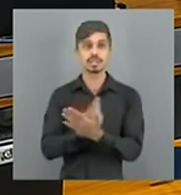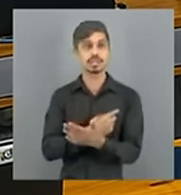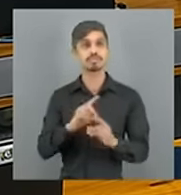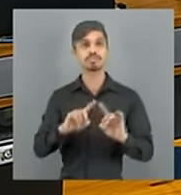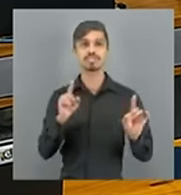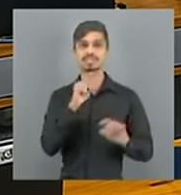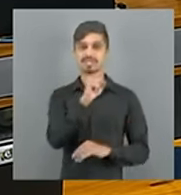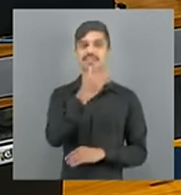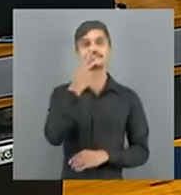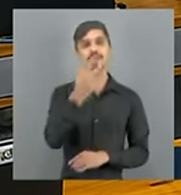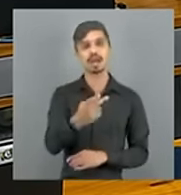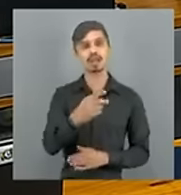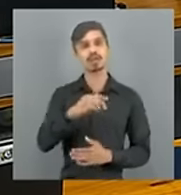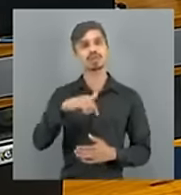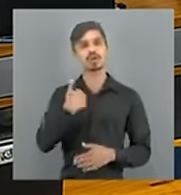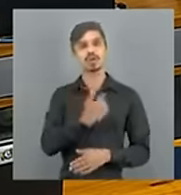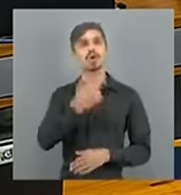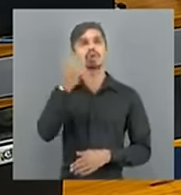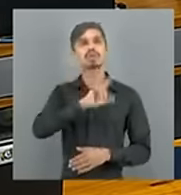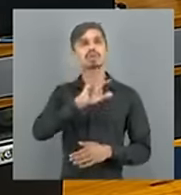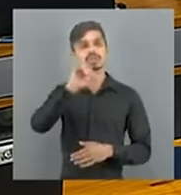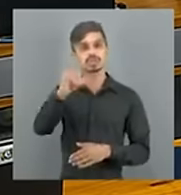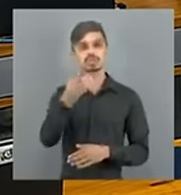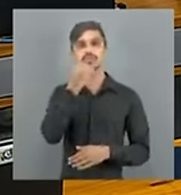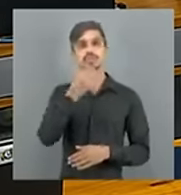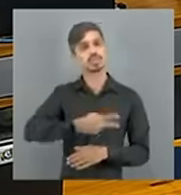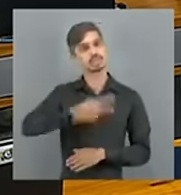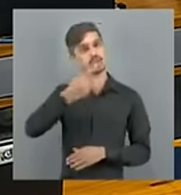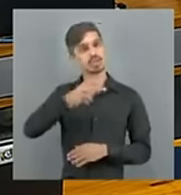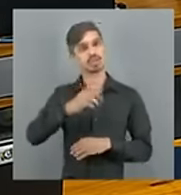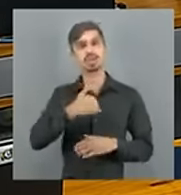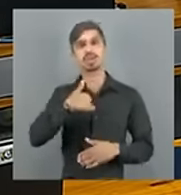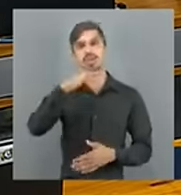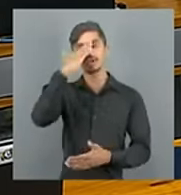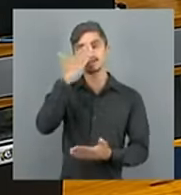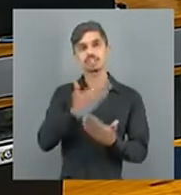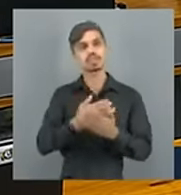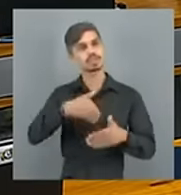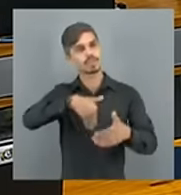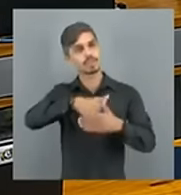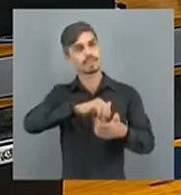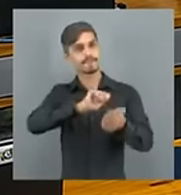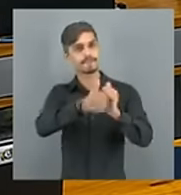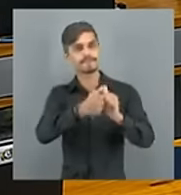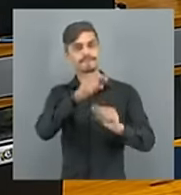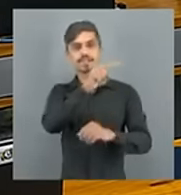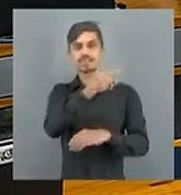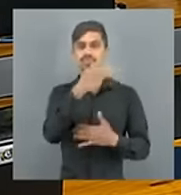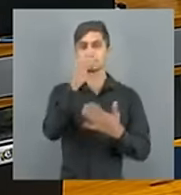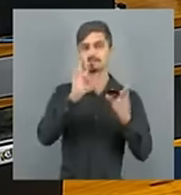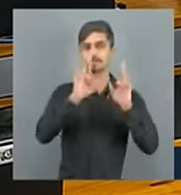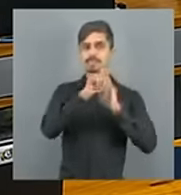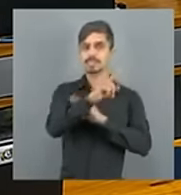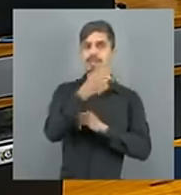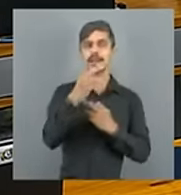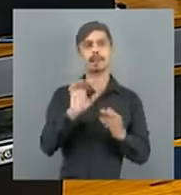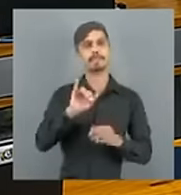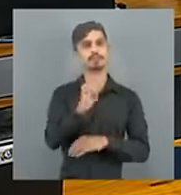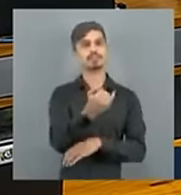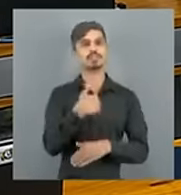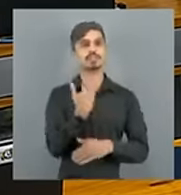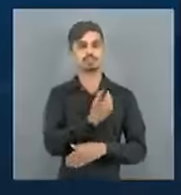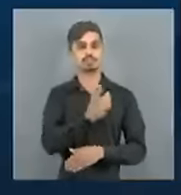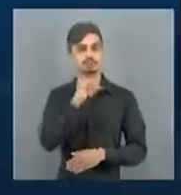você disse. Há sempre uma segunda chance. Eu, sinceramente, para o bem do futebol, espero que você aproveite ela.